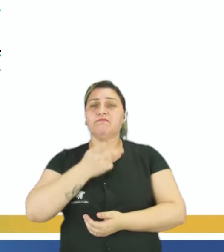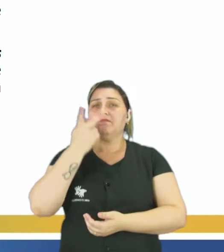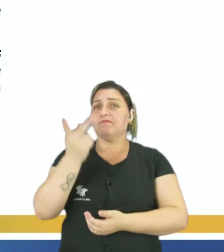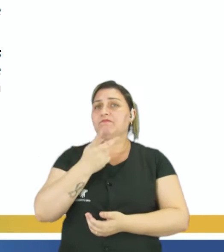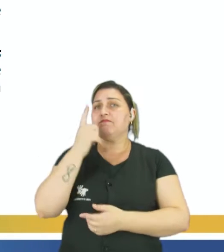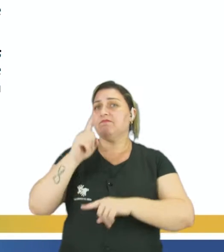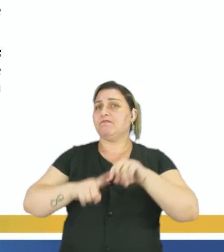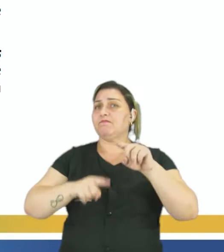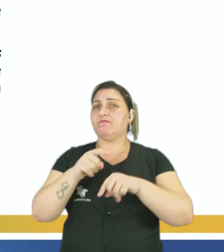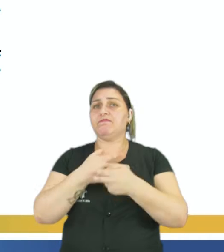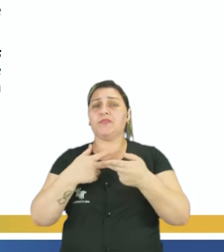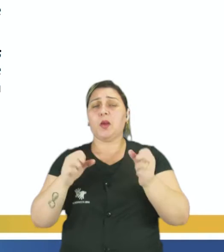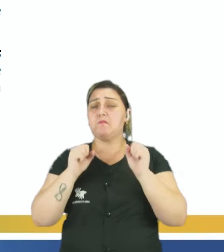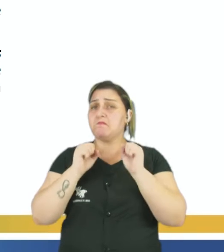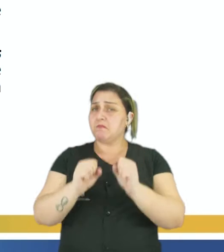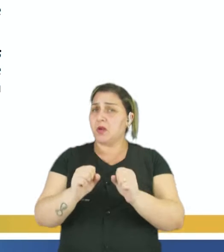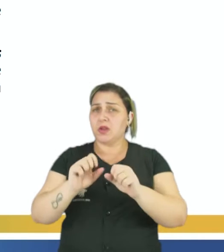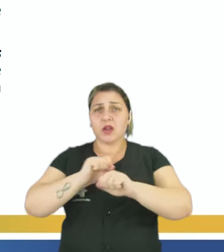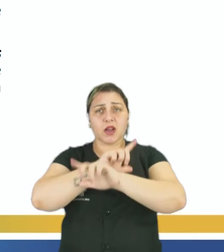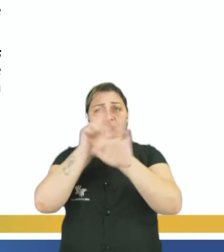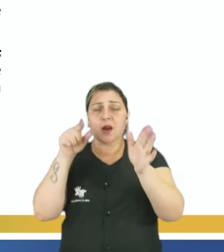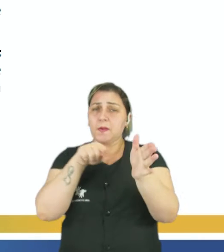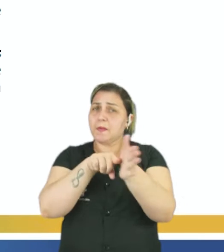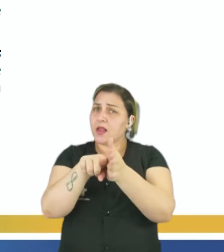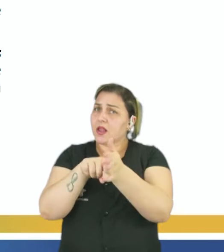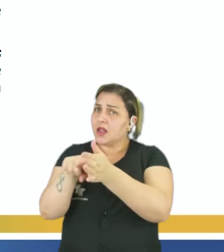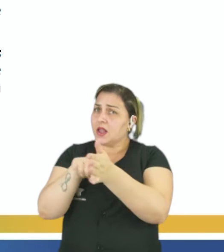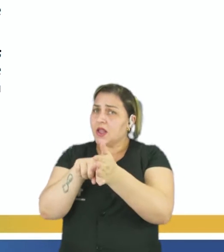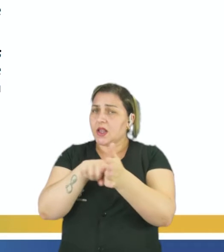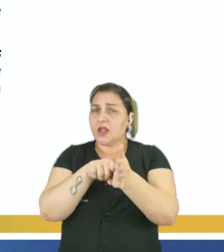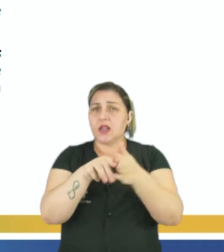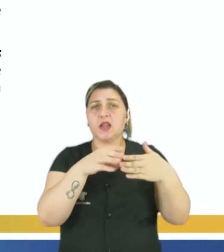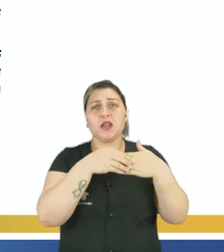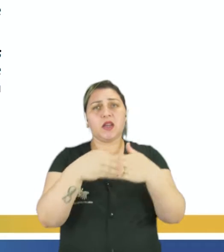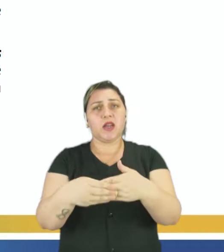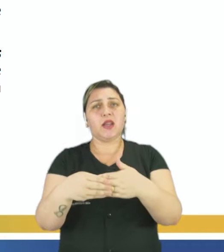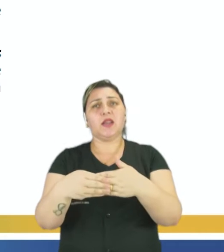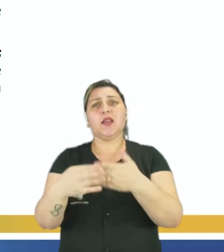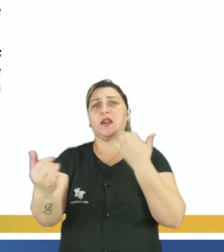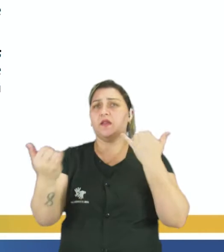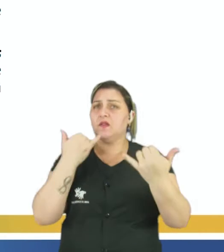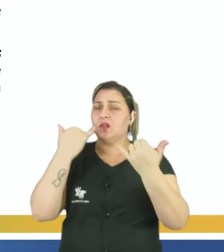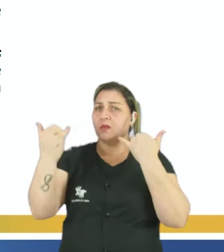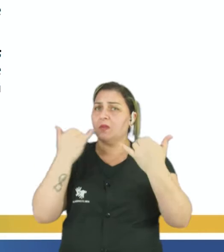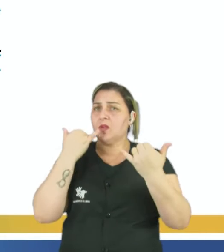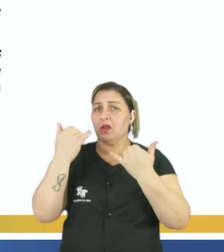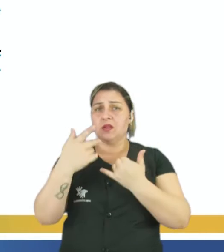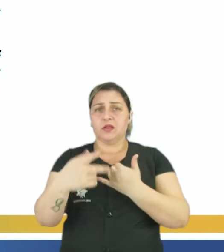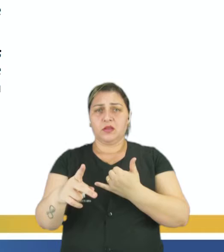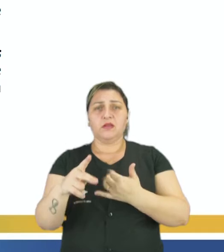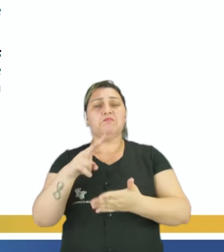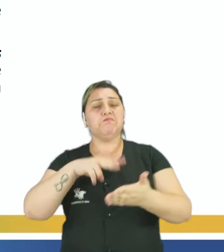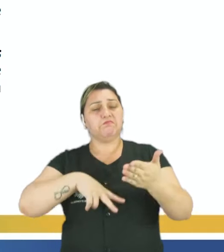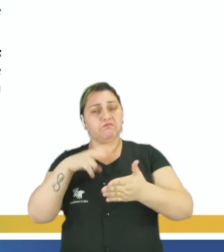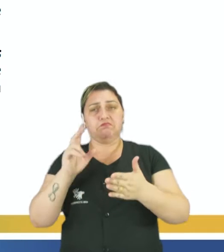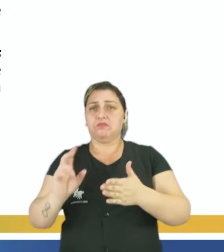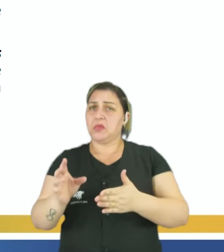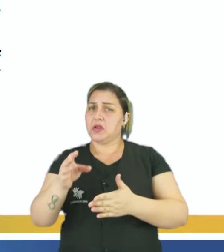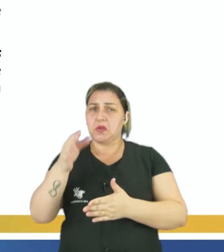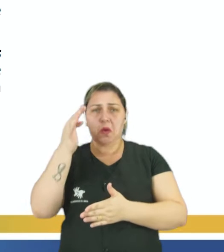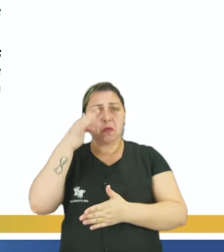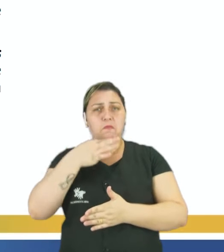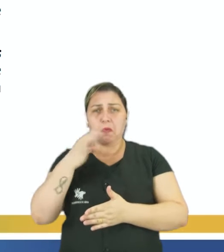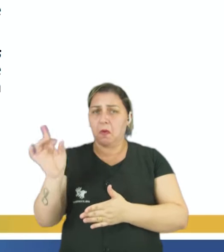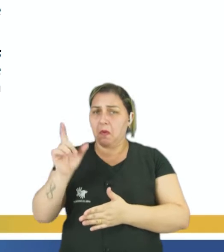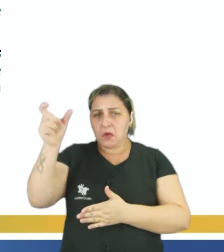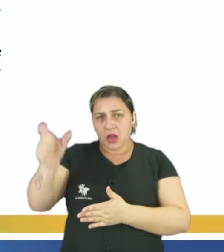um produto, você pode, é claro, pesquisar sobre ele, trazer dados em que para o seu leitor possa ser desconhecido.